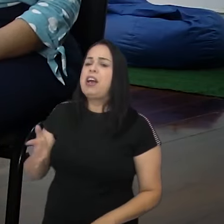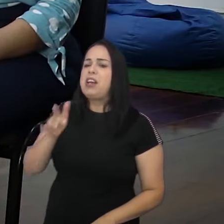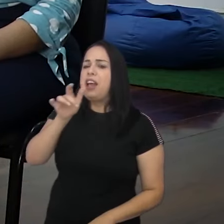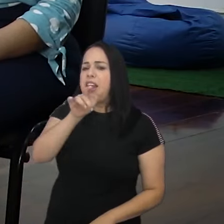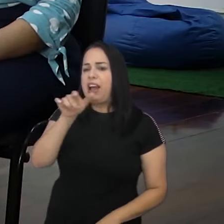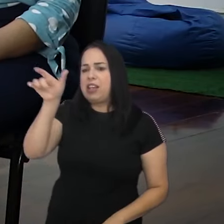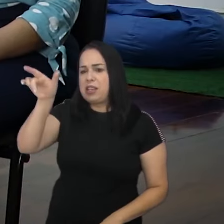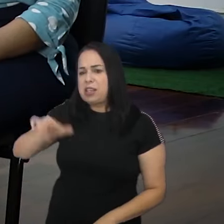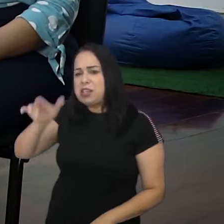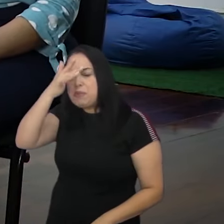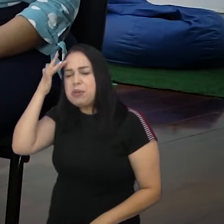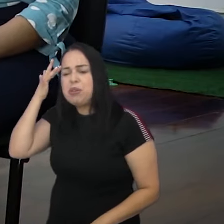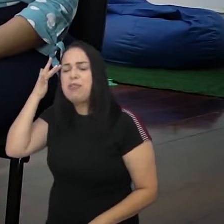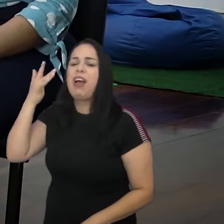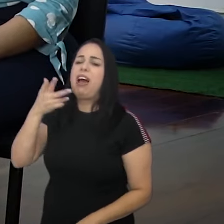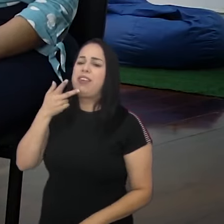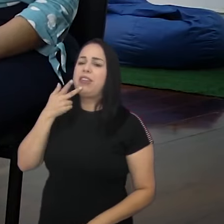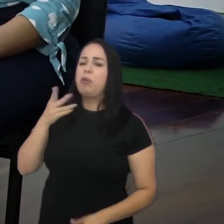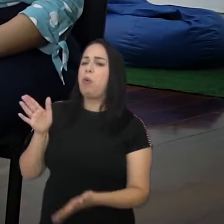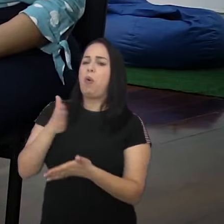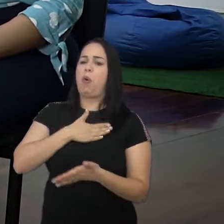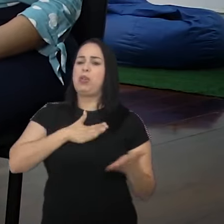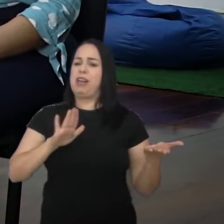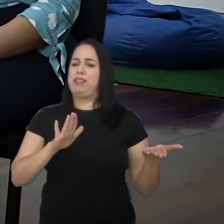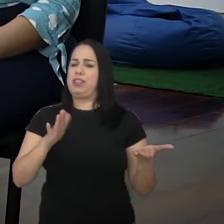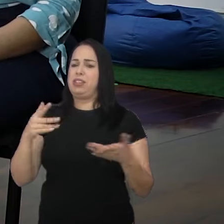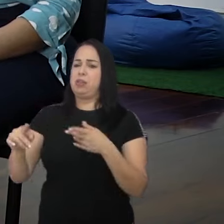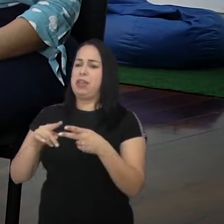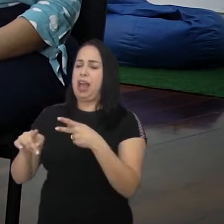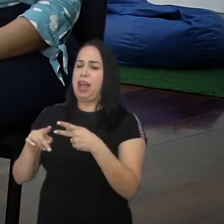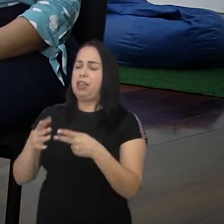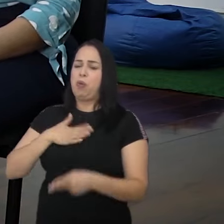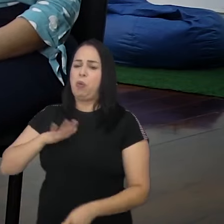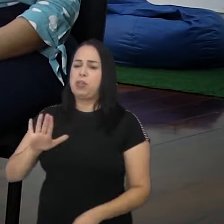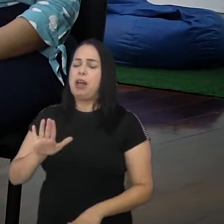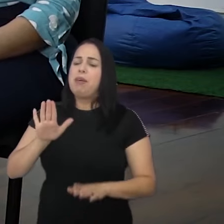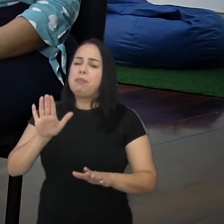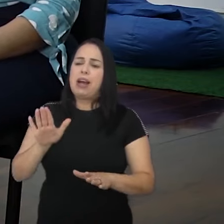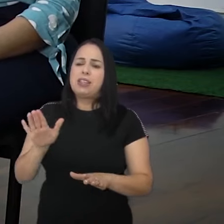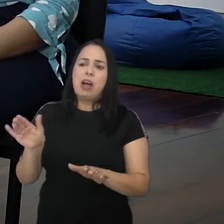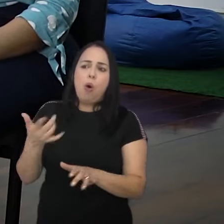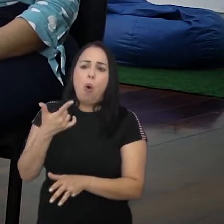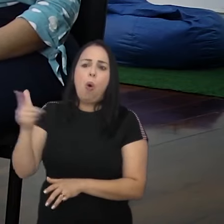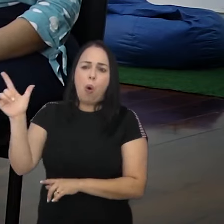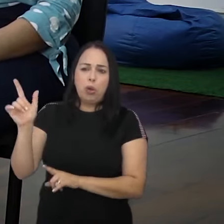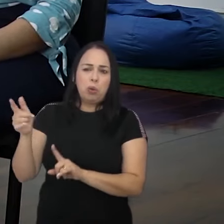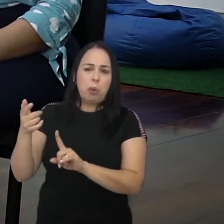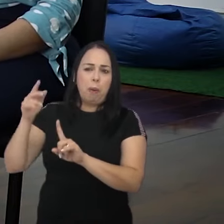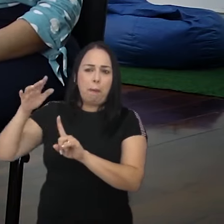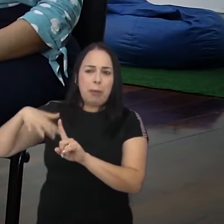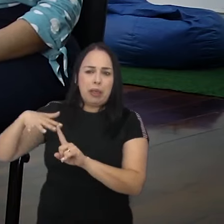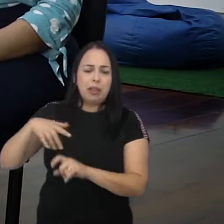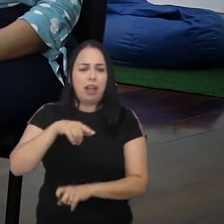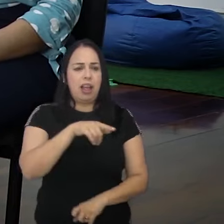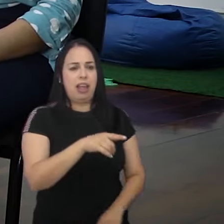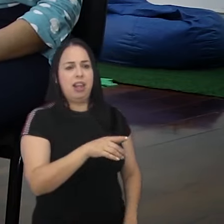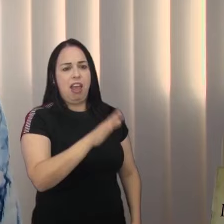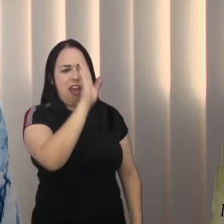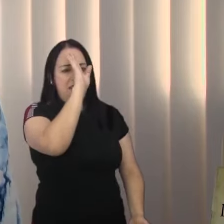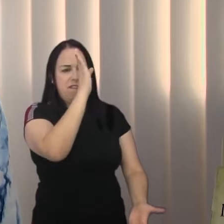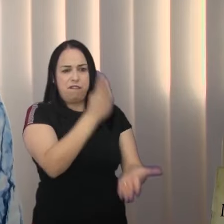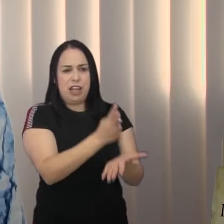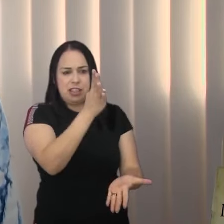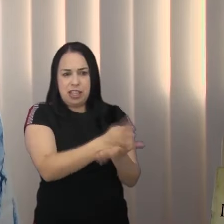José, haviam outros mitos sobre Cassiano e Ricardo, né? Teve algum? Teve outro, absurdo, falar que ele era